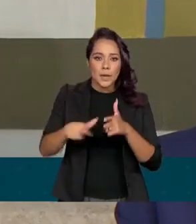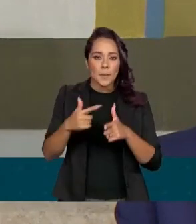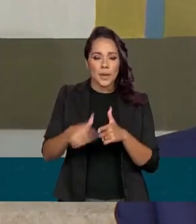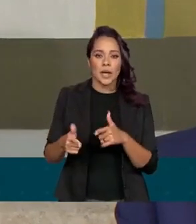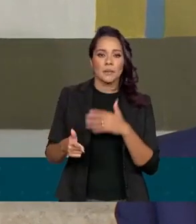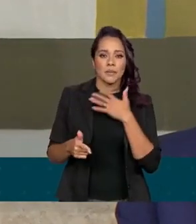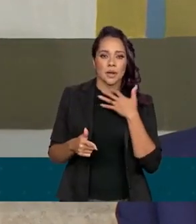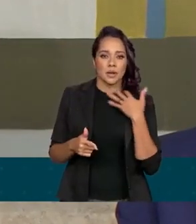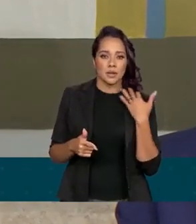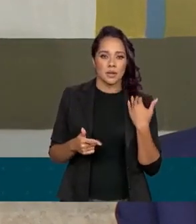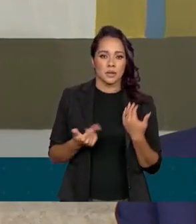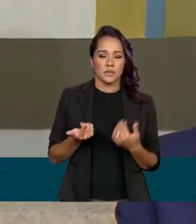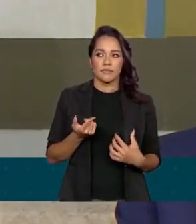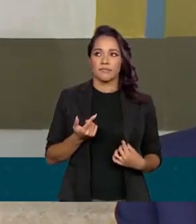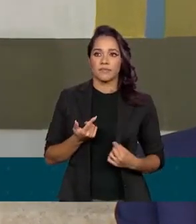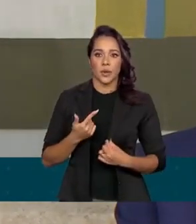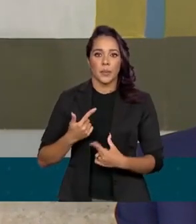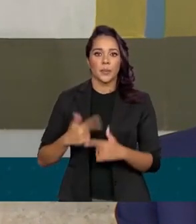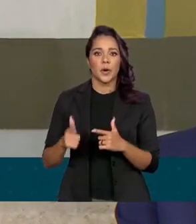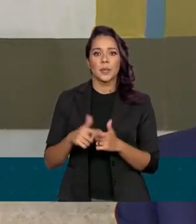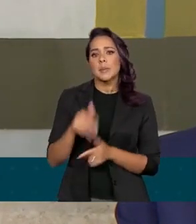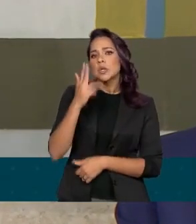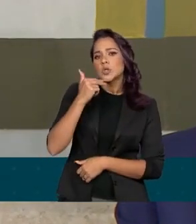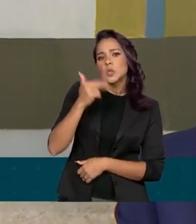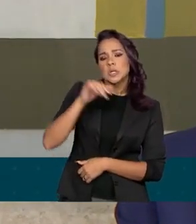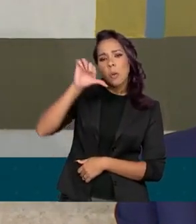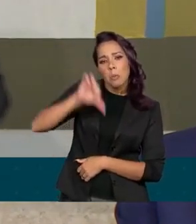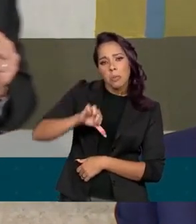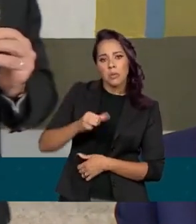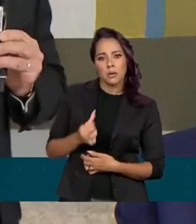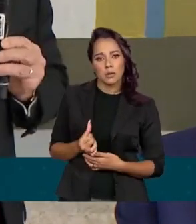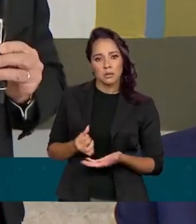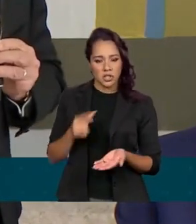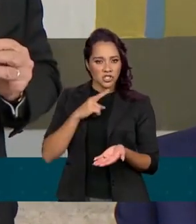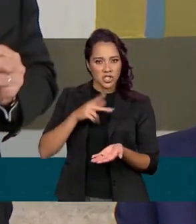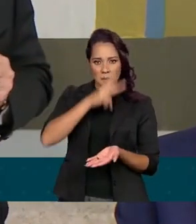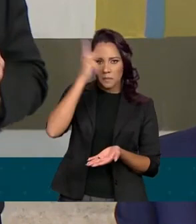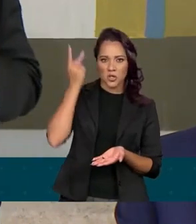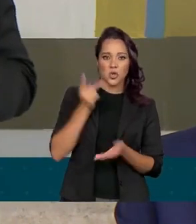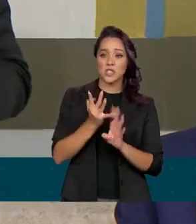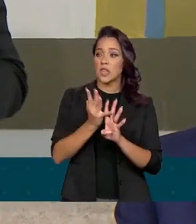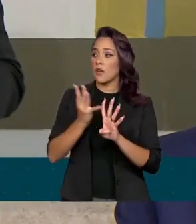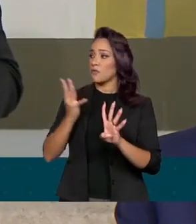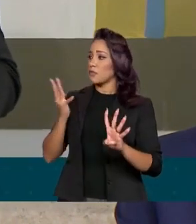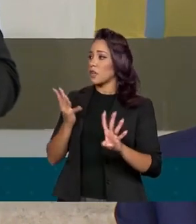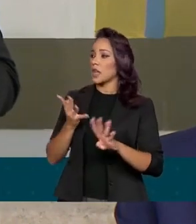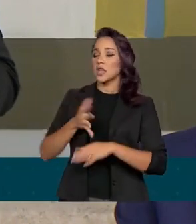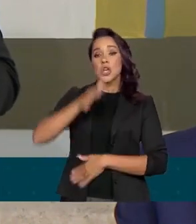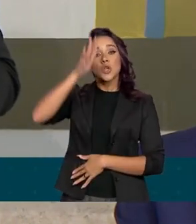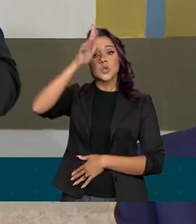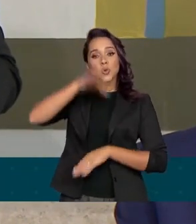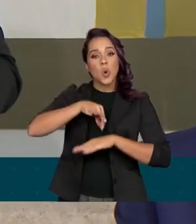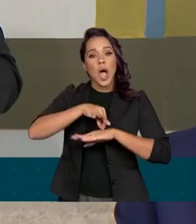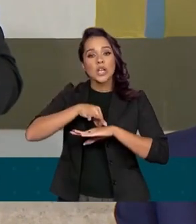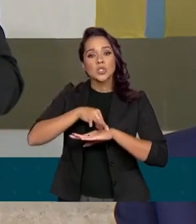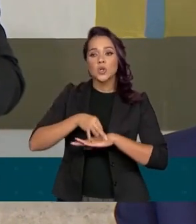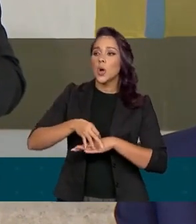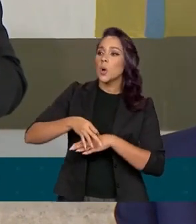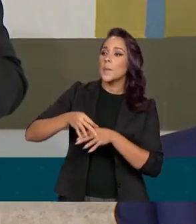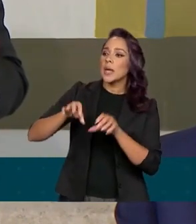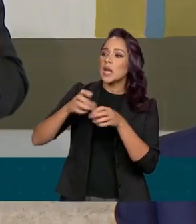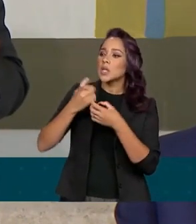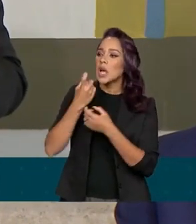problema, sabe, de desnutrição, e a gente ter pessoas na fila do açougue pegando